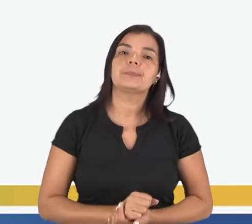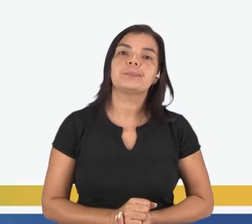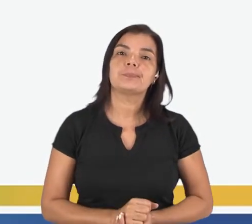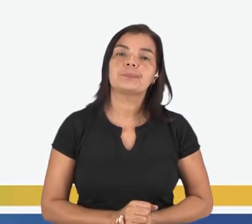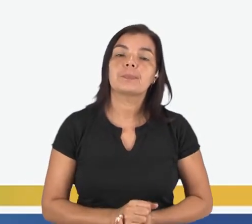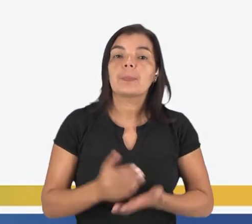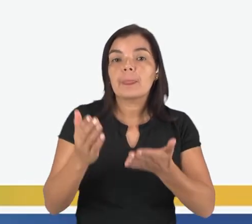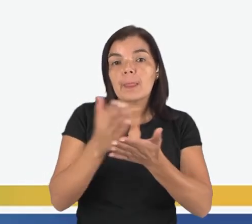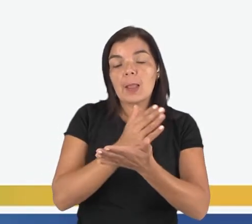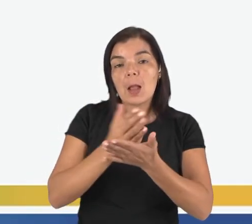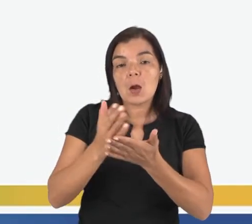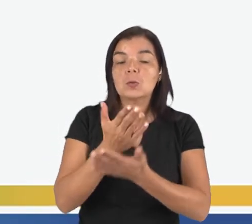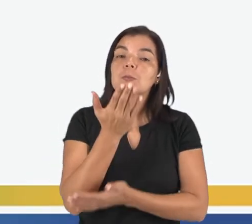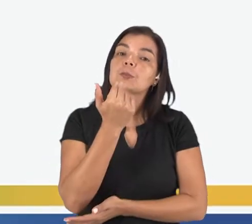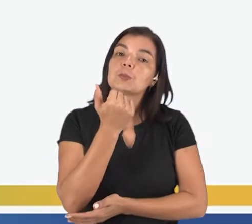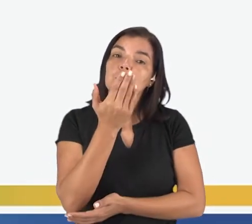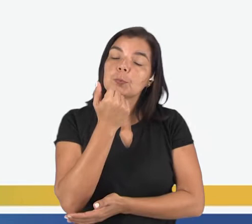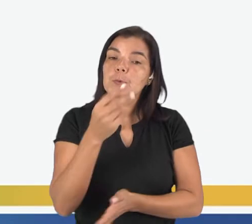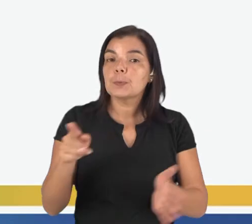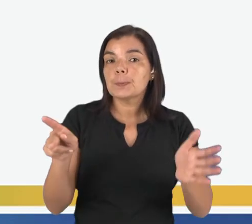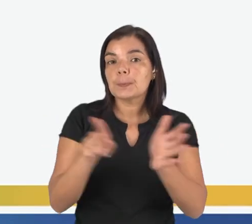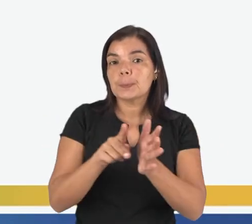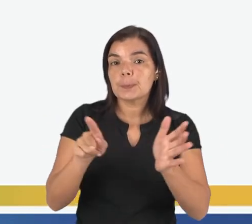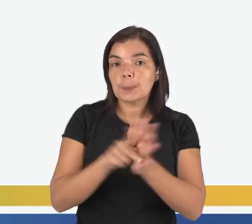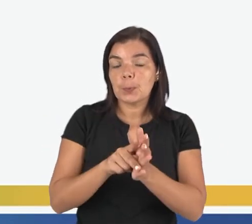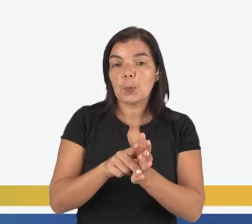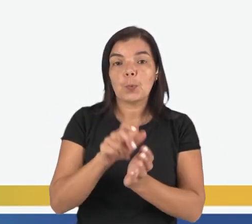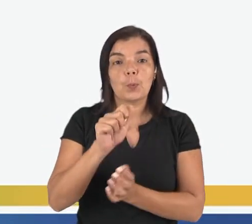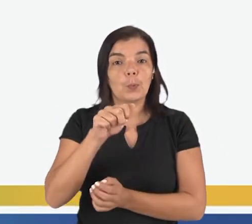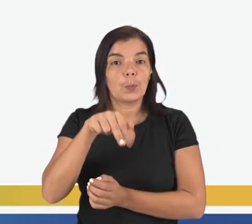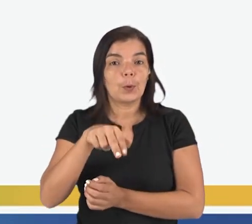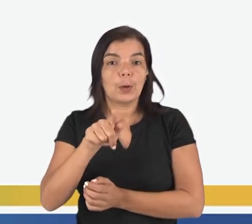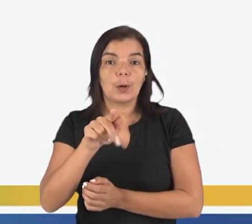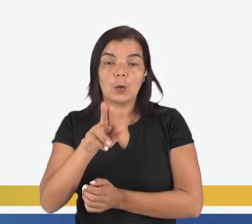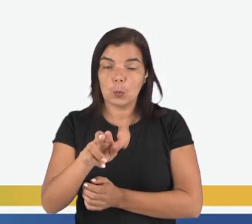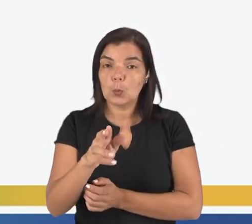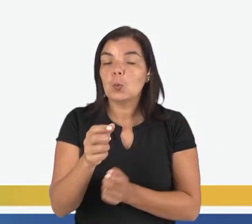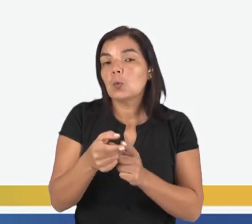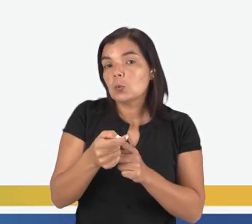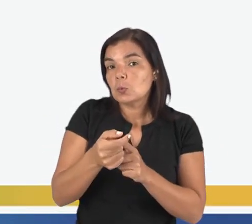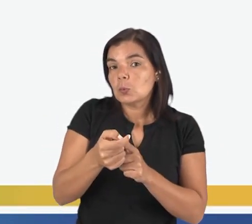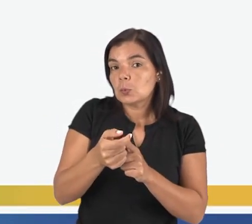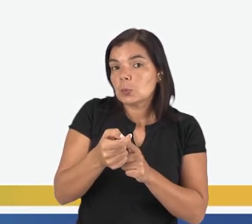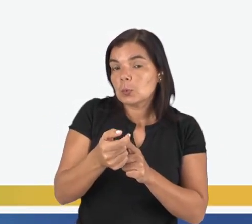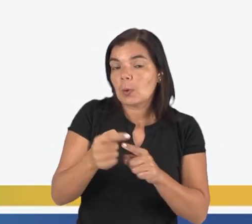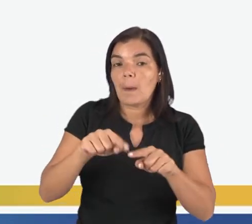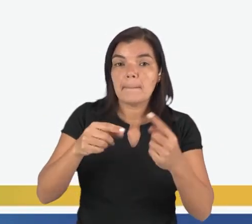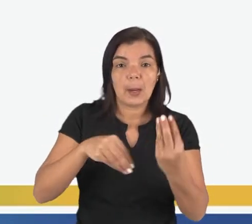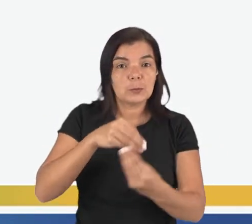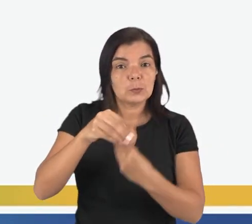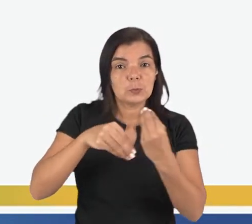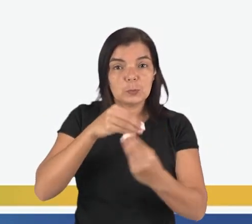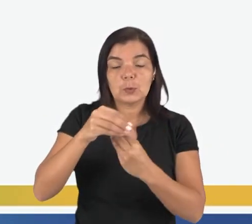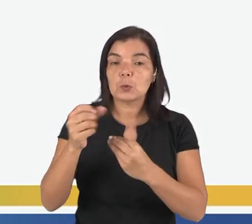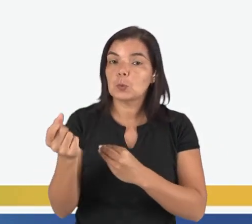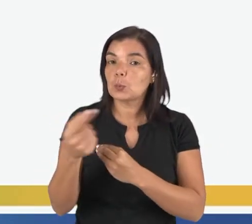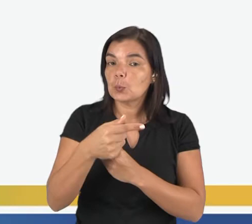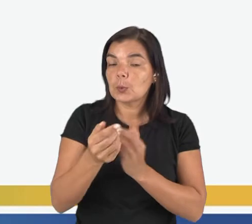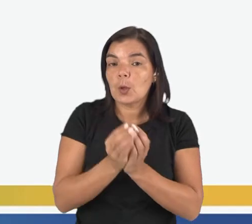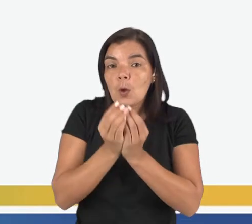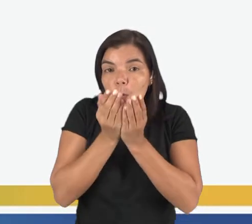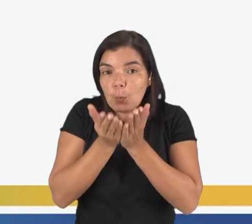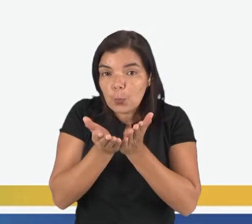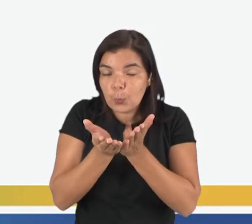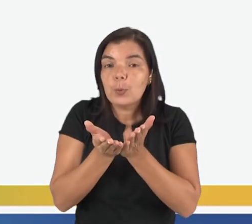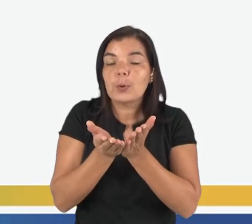E alguns eram alimentados exclusivamente com angu de milho. Agradava-lhes mais o pirão do que a farofa.